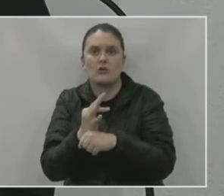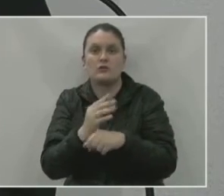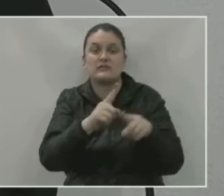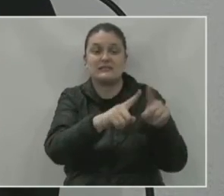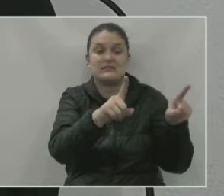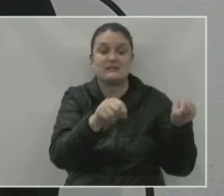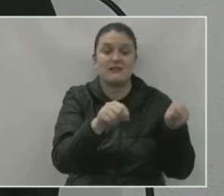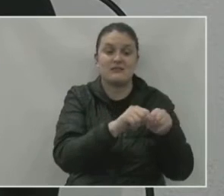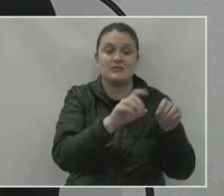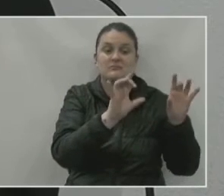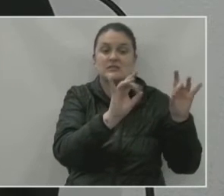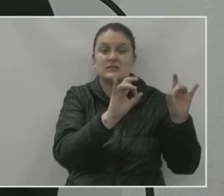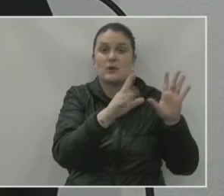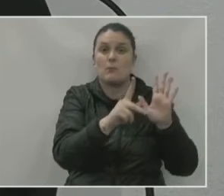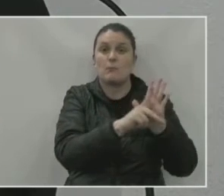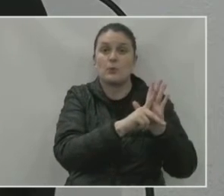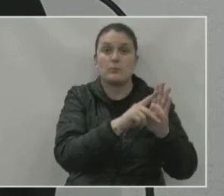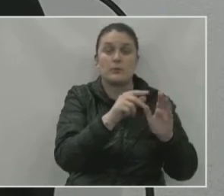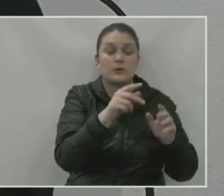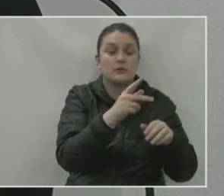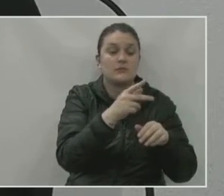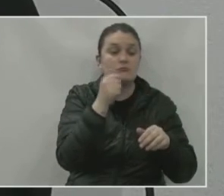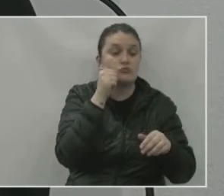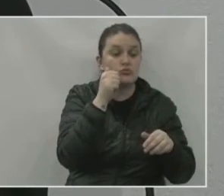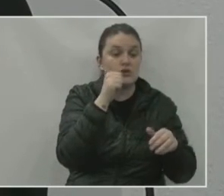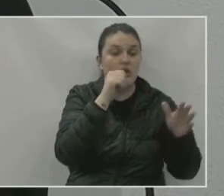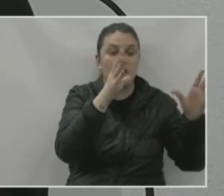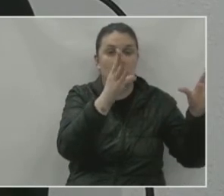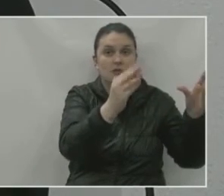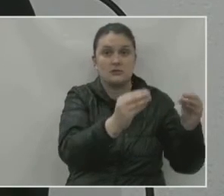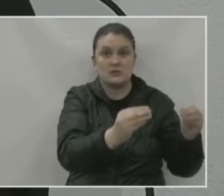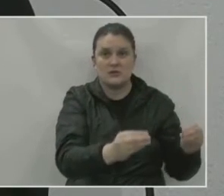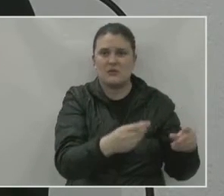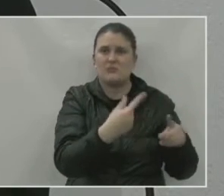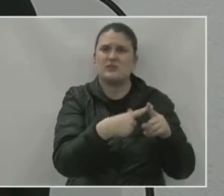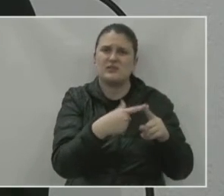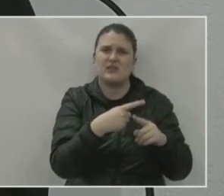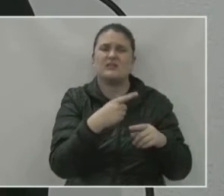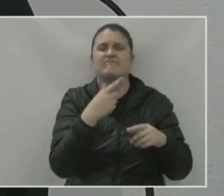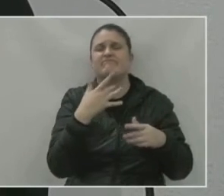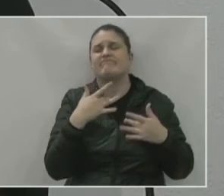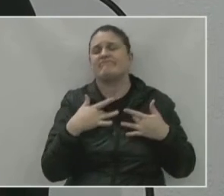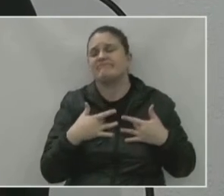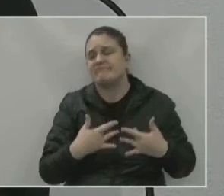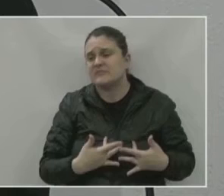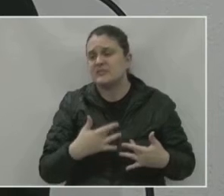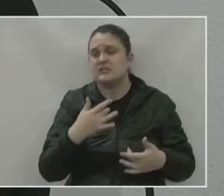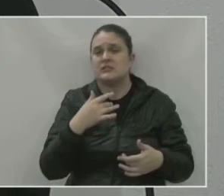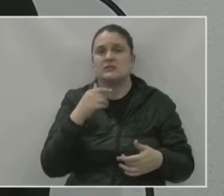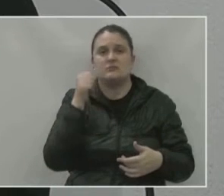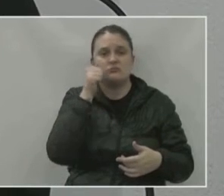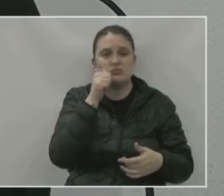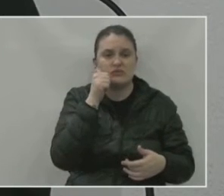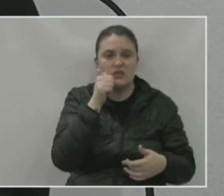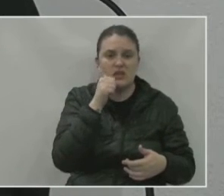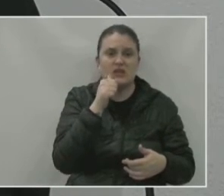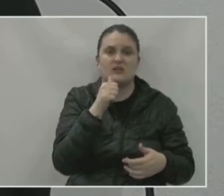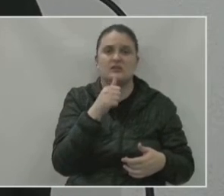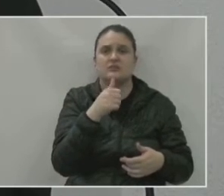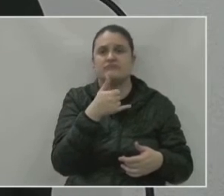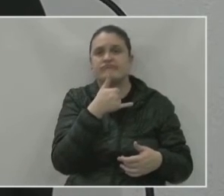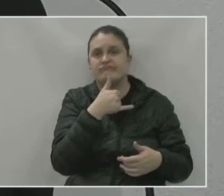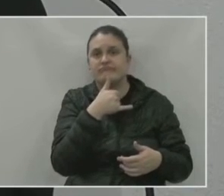nós enfrentamos, por exemplo, o desgaste da revista em mulher. É humilhante, sabe? É